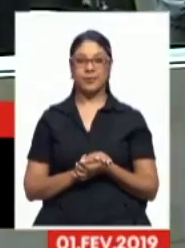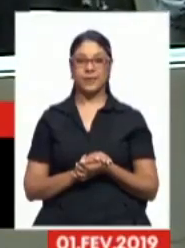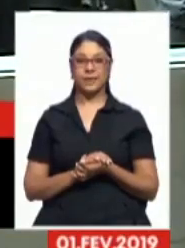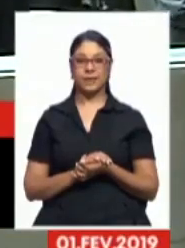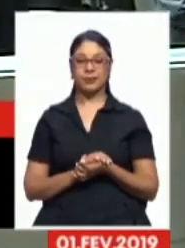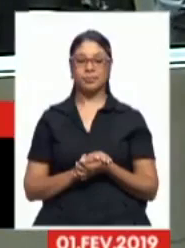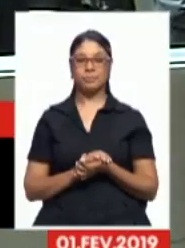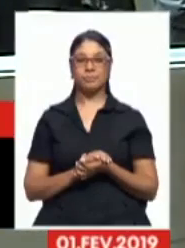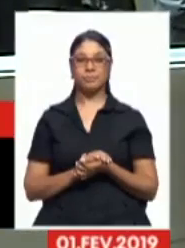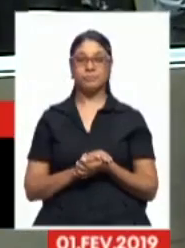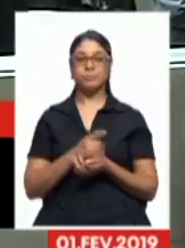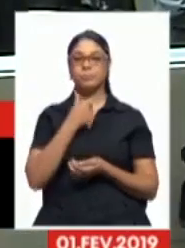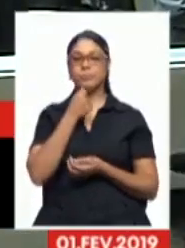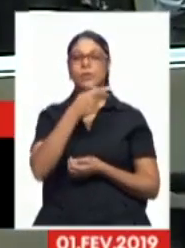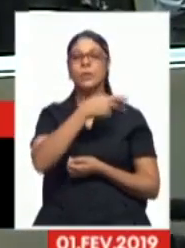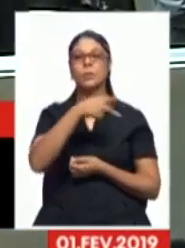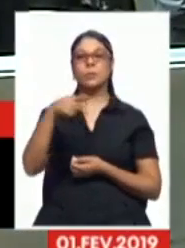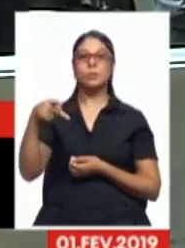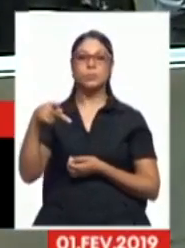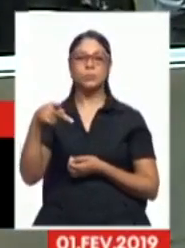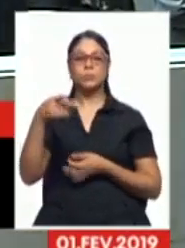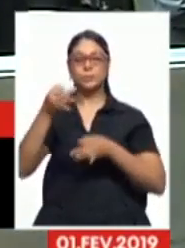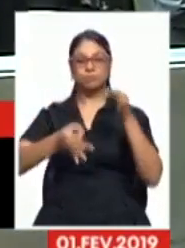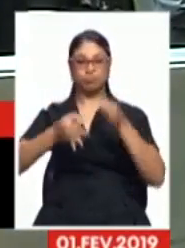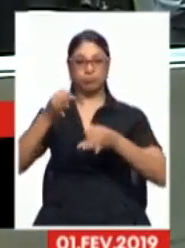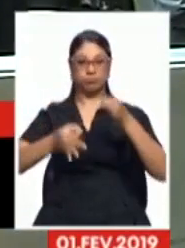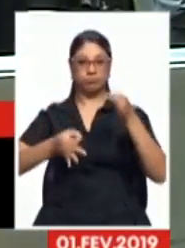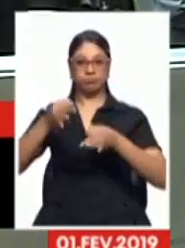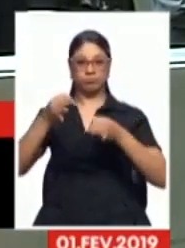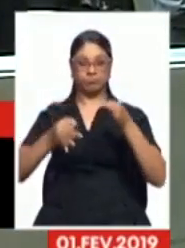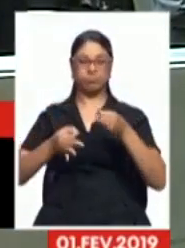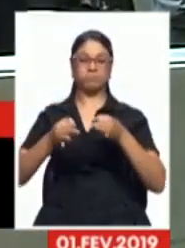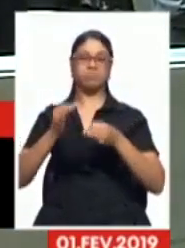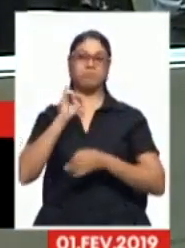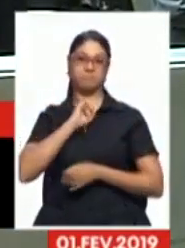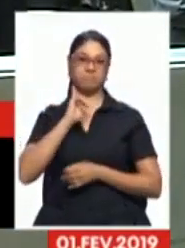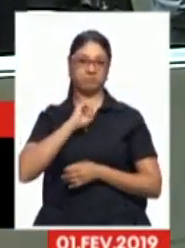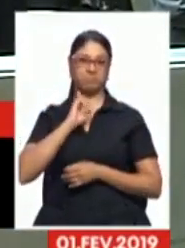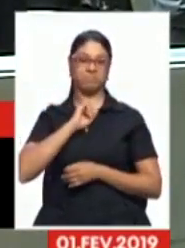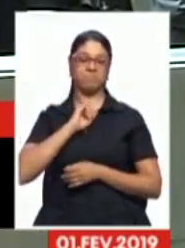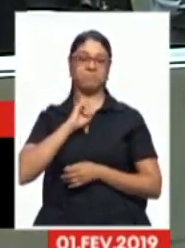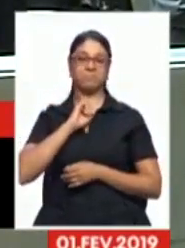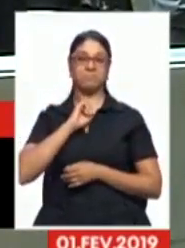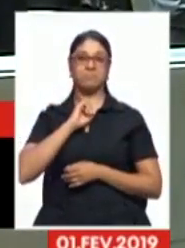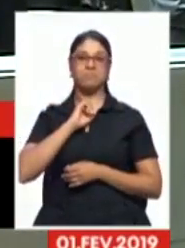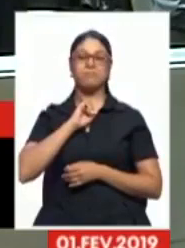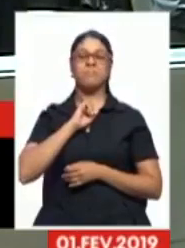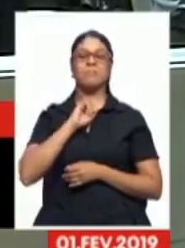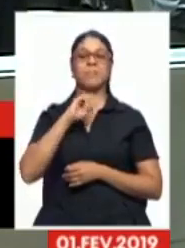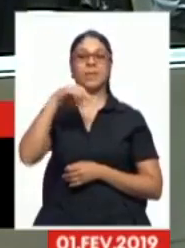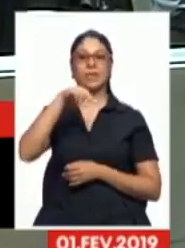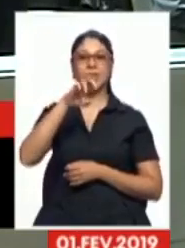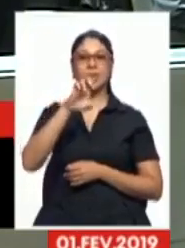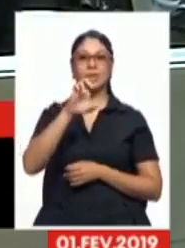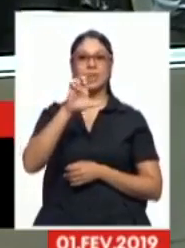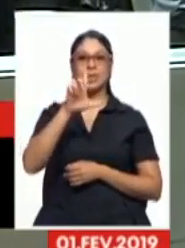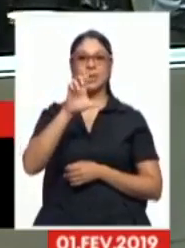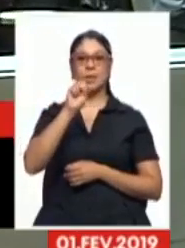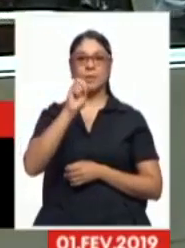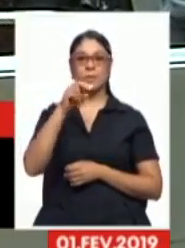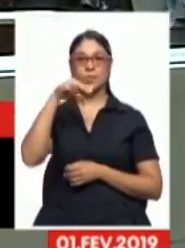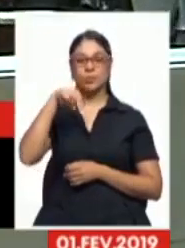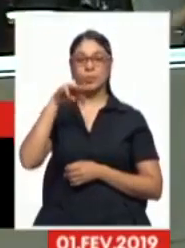Excelentíssimo senhor presidente do Tribunal de Justiça do Estado de Minas Gerais, desembargador Nelson Messias de Moraes.